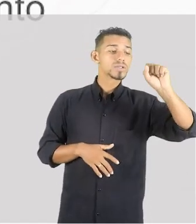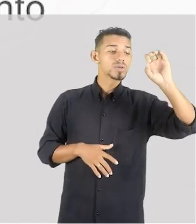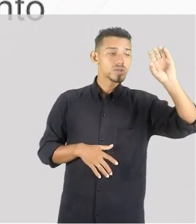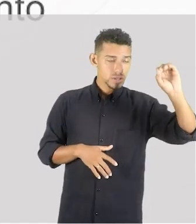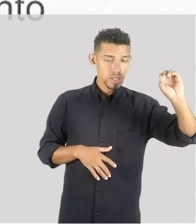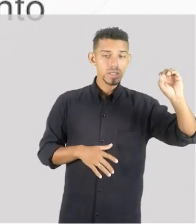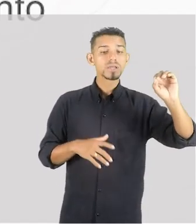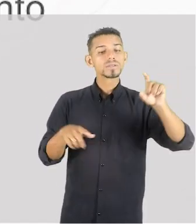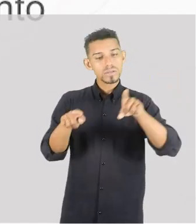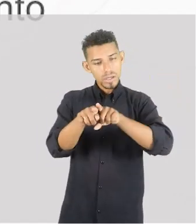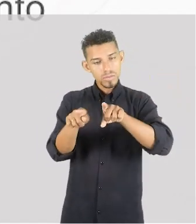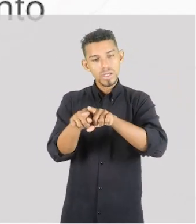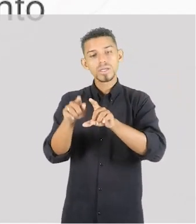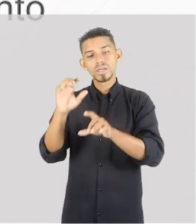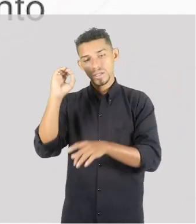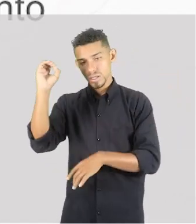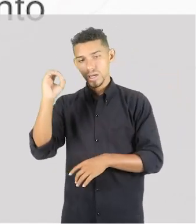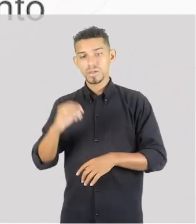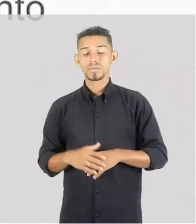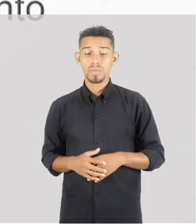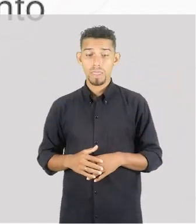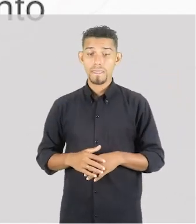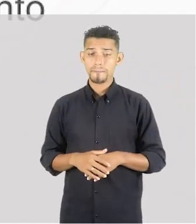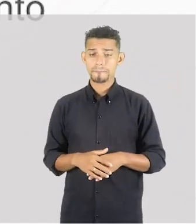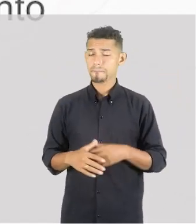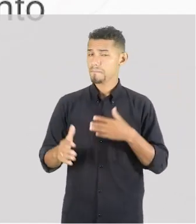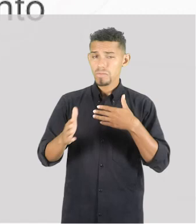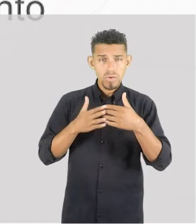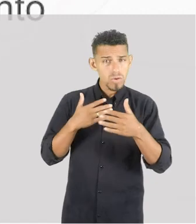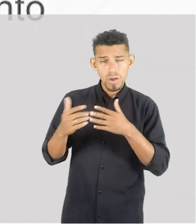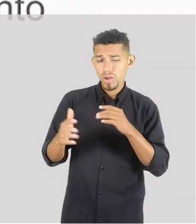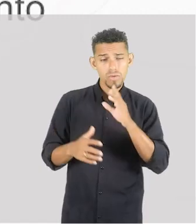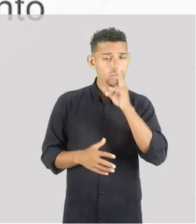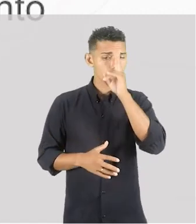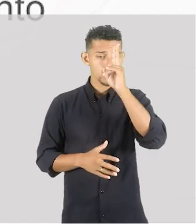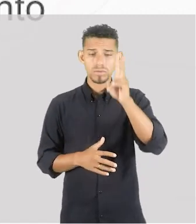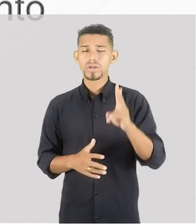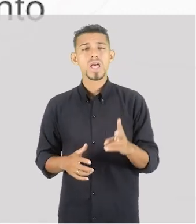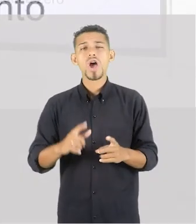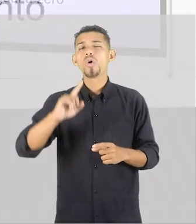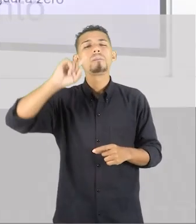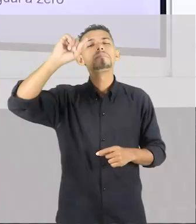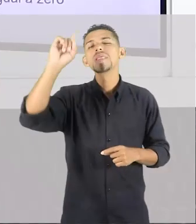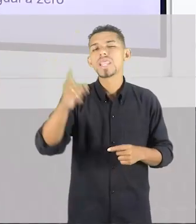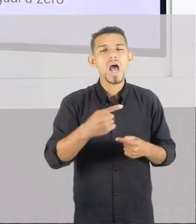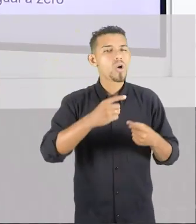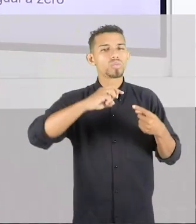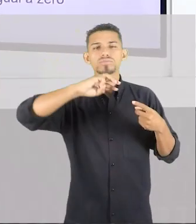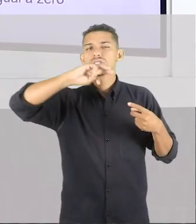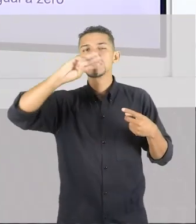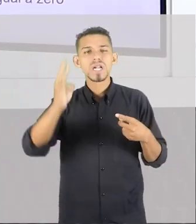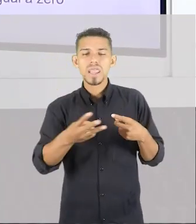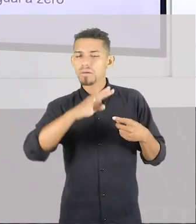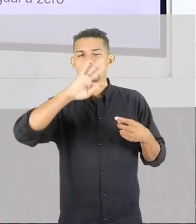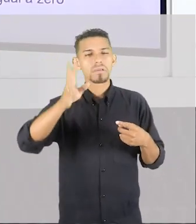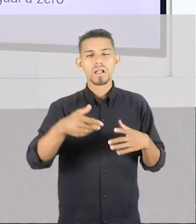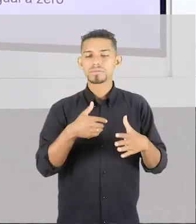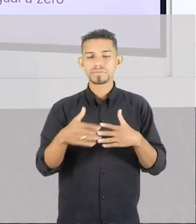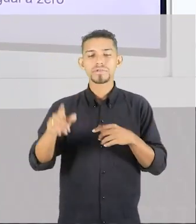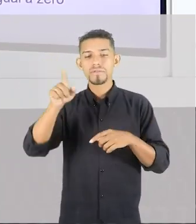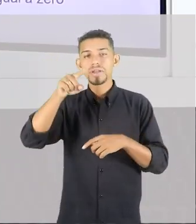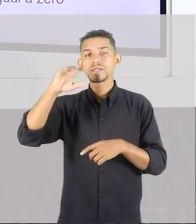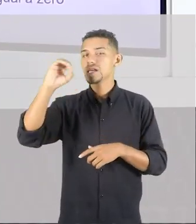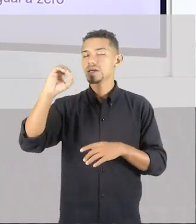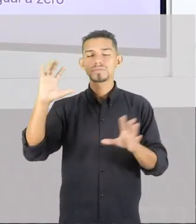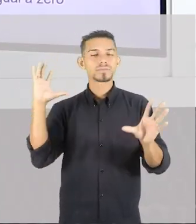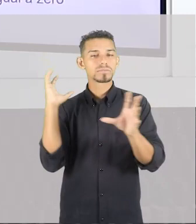0. Substituindo na equação, vai ficar qualquer valor de carga que tu botar, bota 1 milhão, não sei quanto, bota 1 trilhão aqui, bota 1 bilhão. Depois multiplica